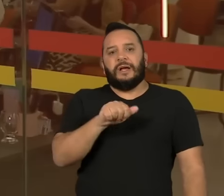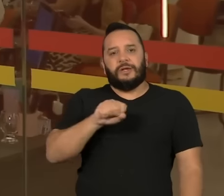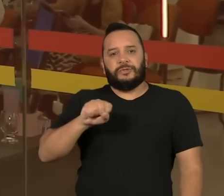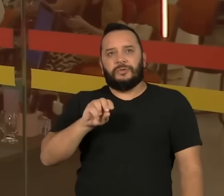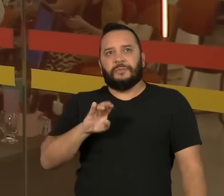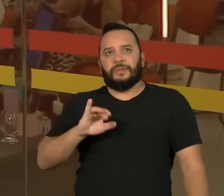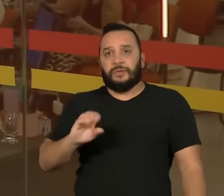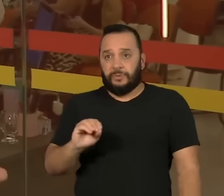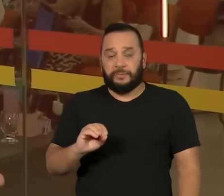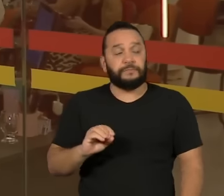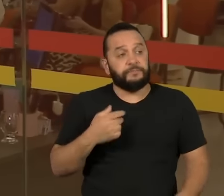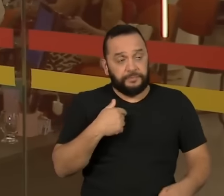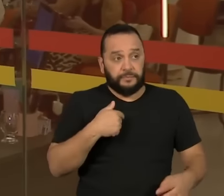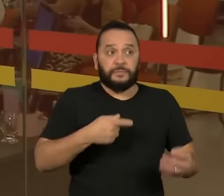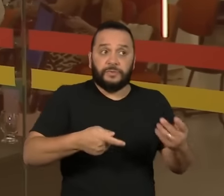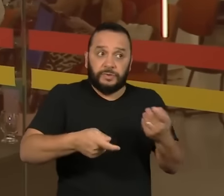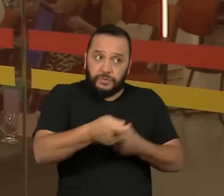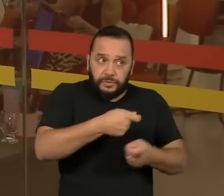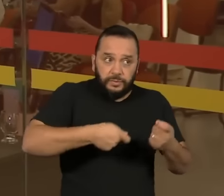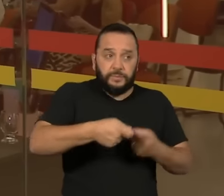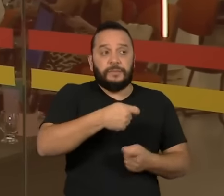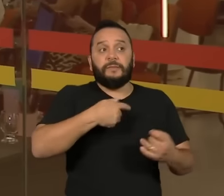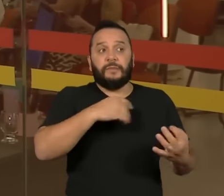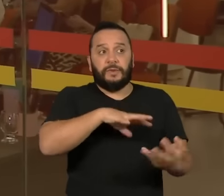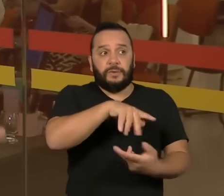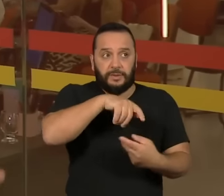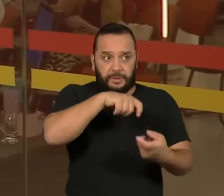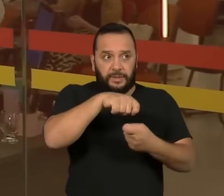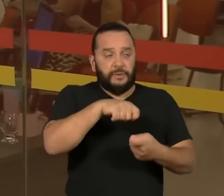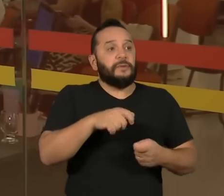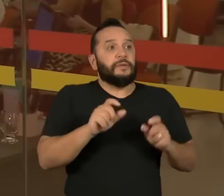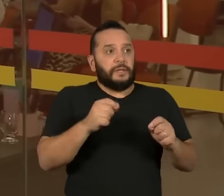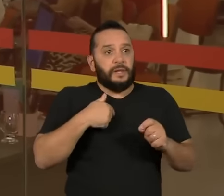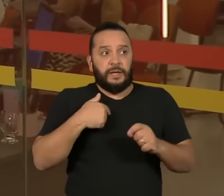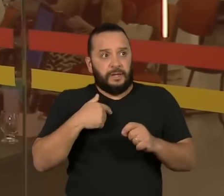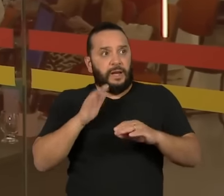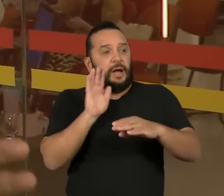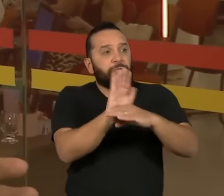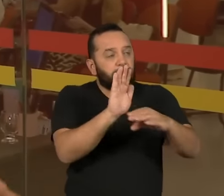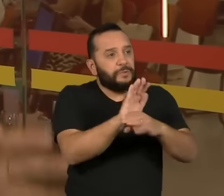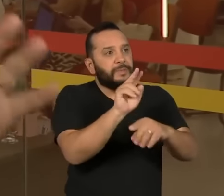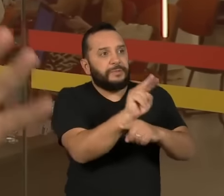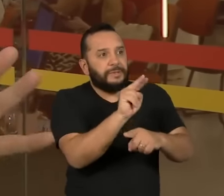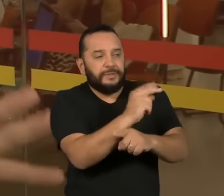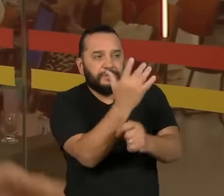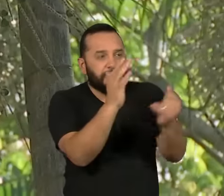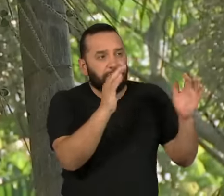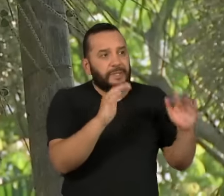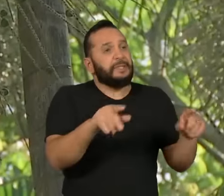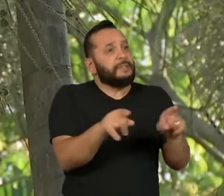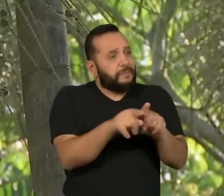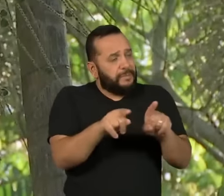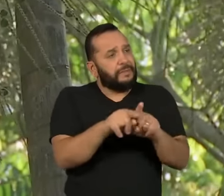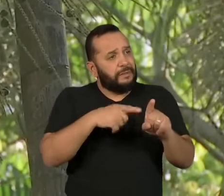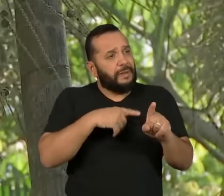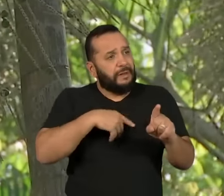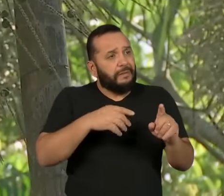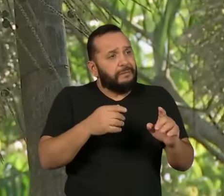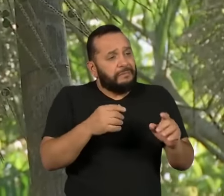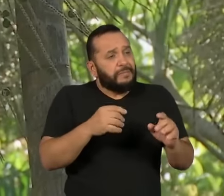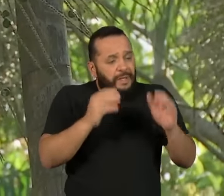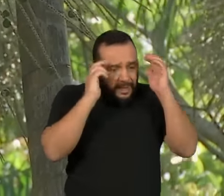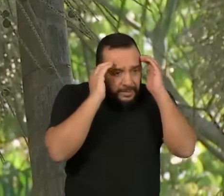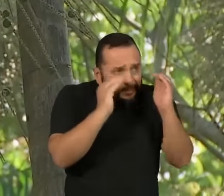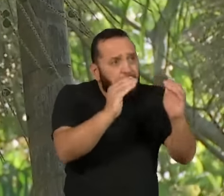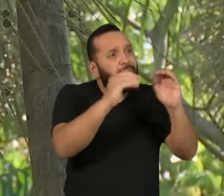A bioeconomia ou a sociobioeconomia é aquela que ajuda a proteger e até reproduzir as características do nosso bioma, ou seja, da Amazônia. Se